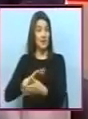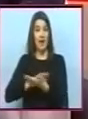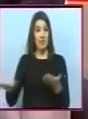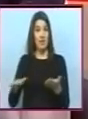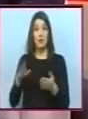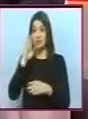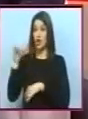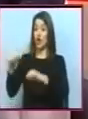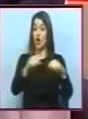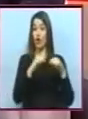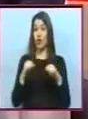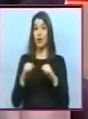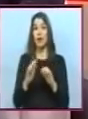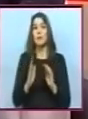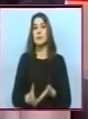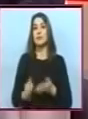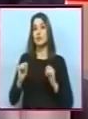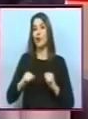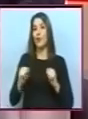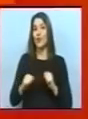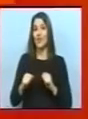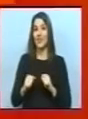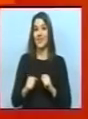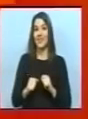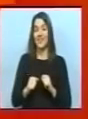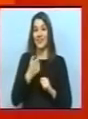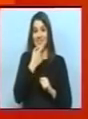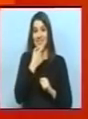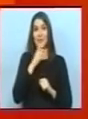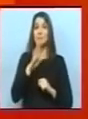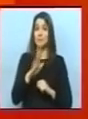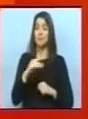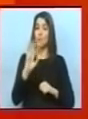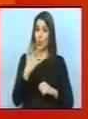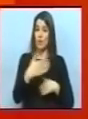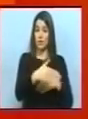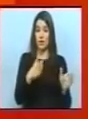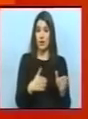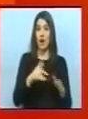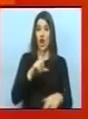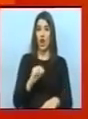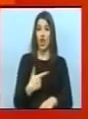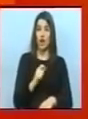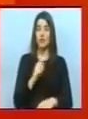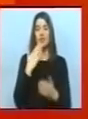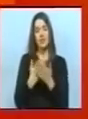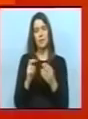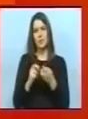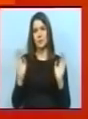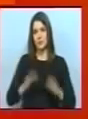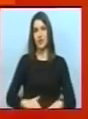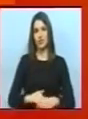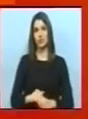na lógica do bom senso... Mas para isso é preciso estarem de acordo para chegar ao lote. Sim, mas normalmente esses lotes existindo cria menos litigância. Não quer dizer que quando há